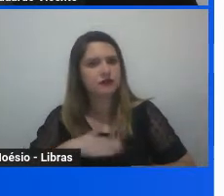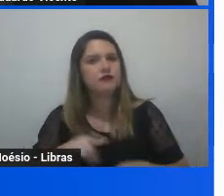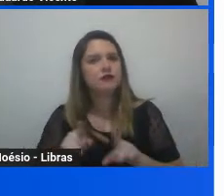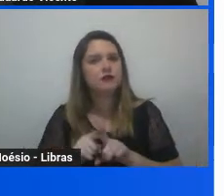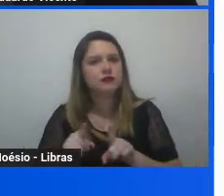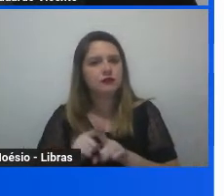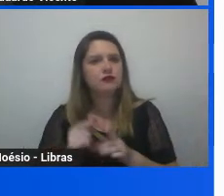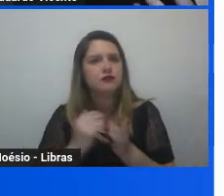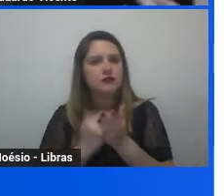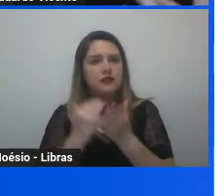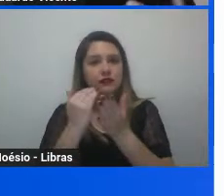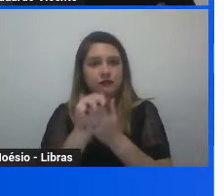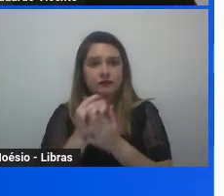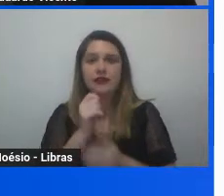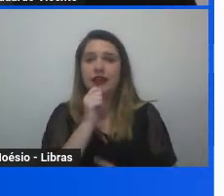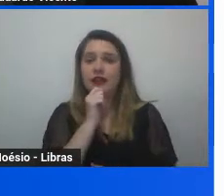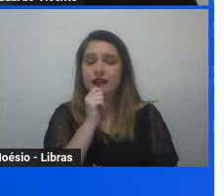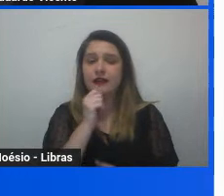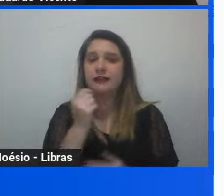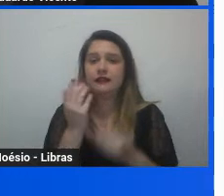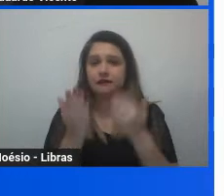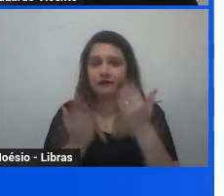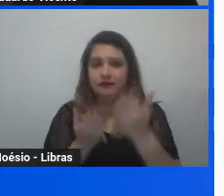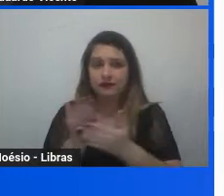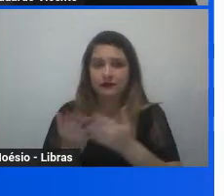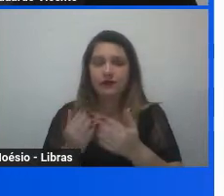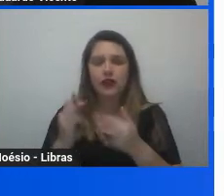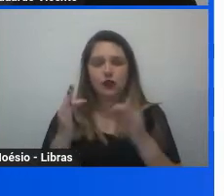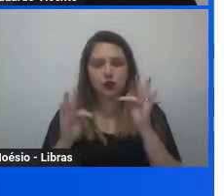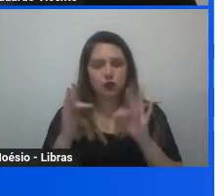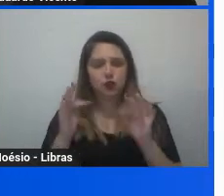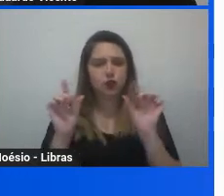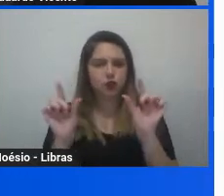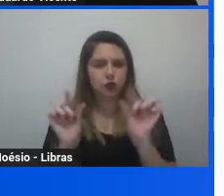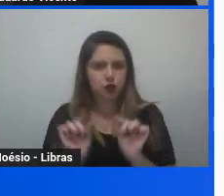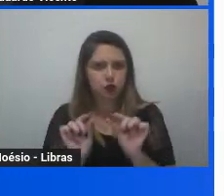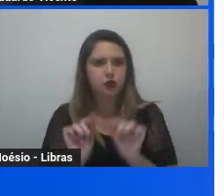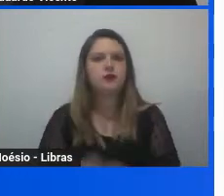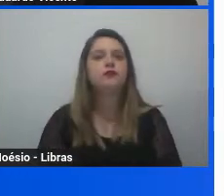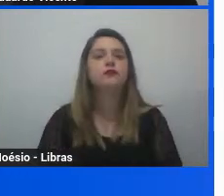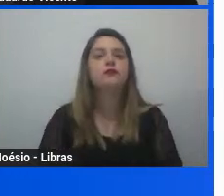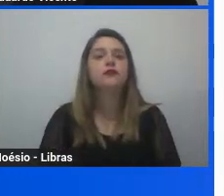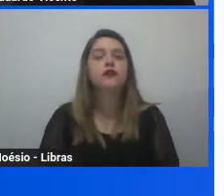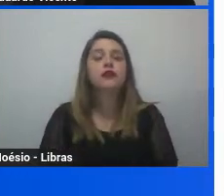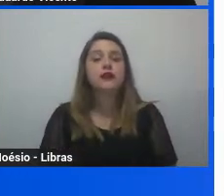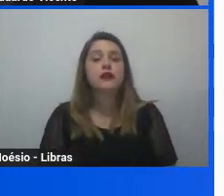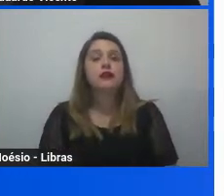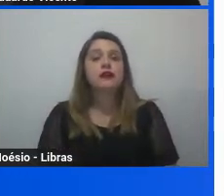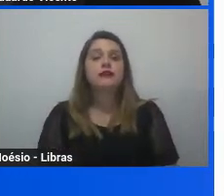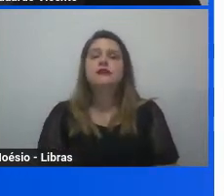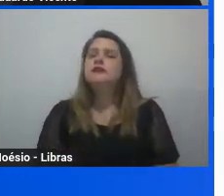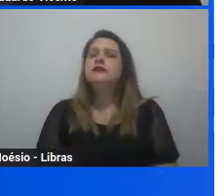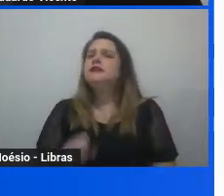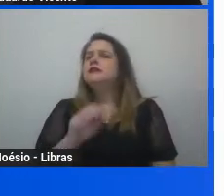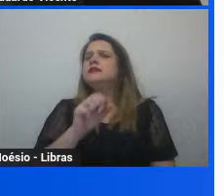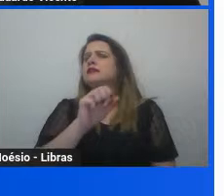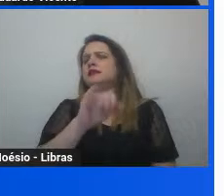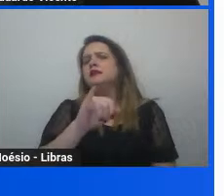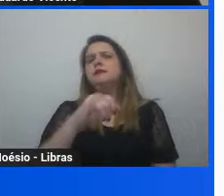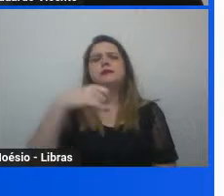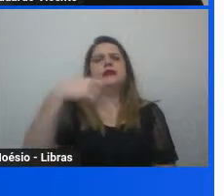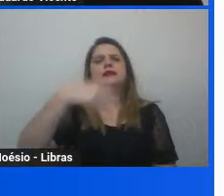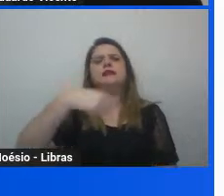tranquilo, aí vai liberando e vai amenizando a dor. E se eu precisar imobilizar esse membro? E se eu